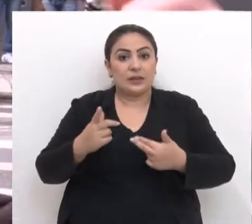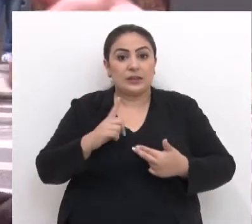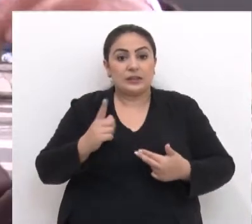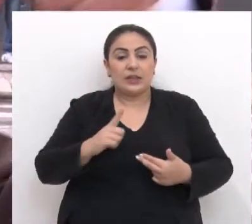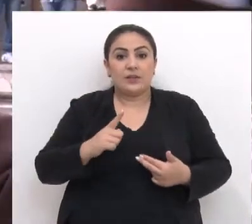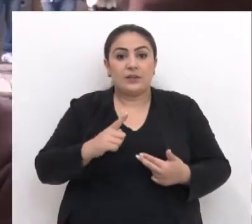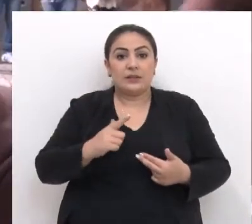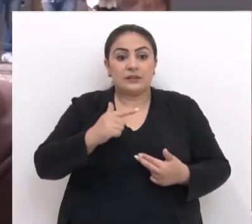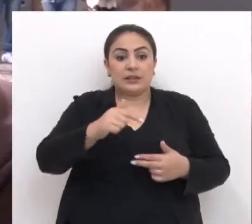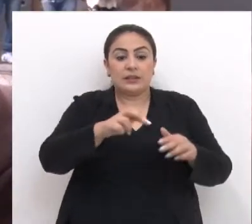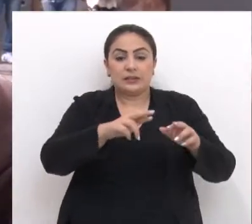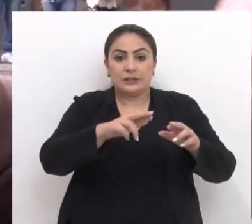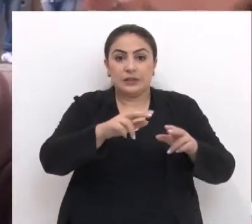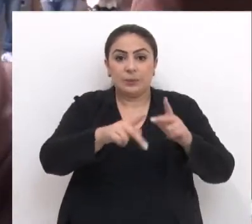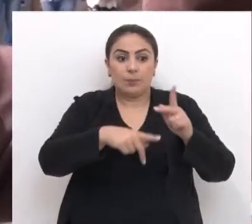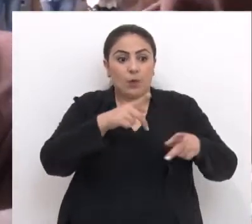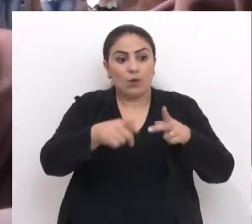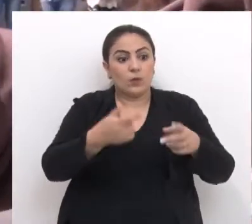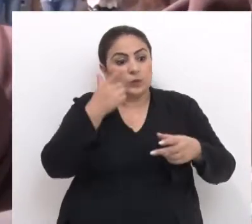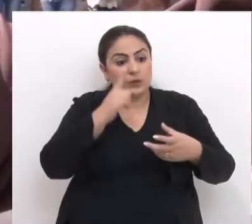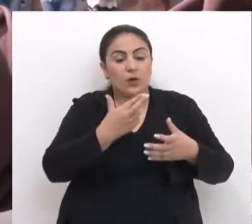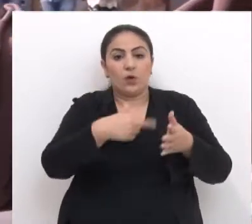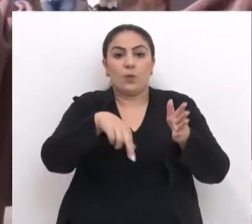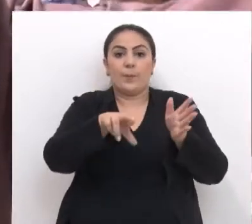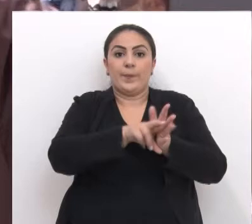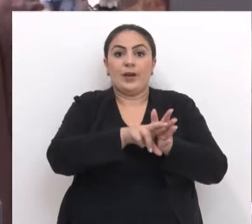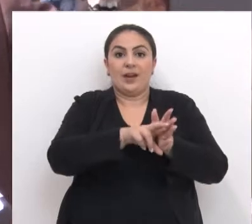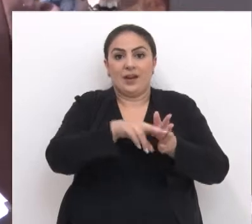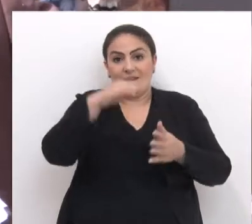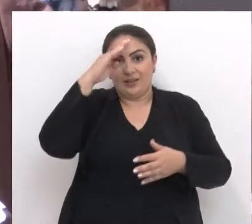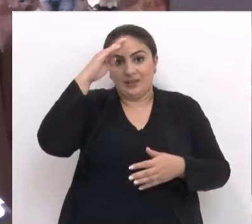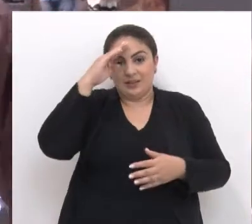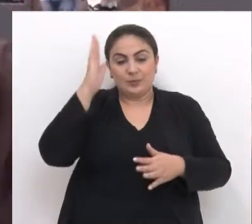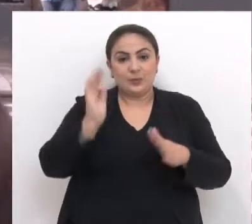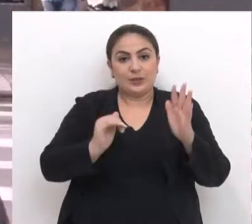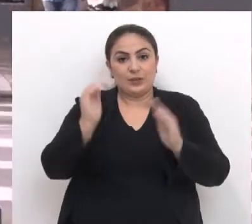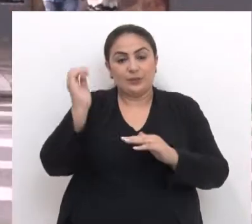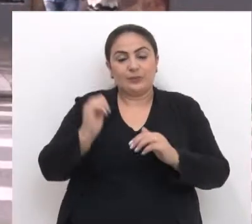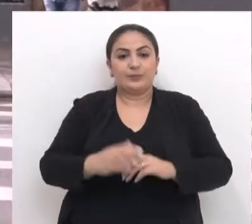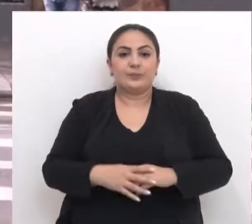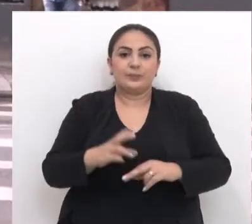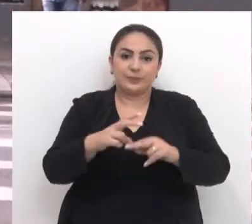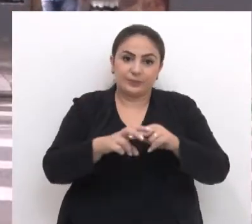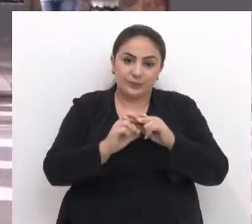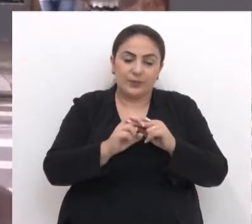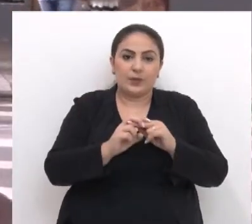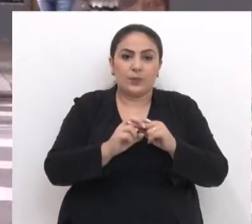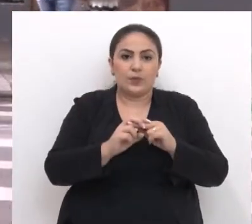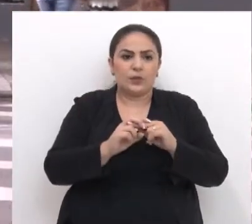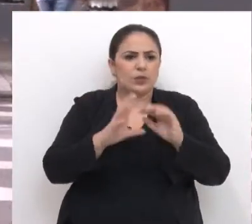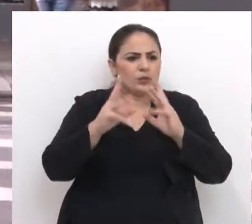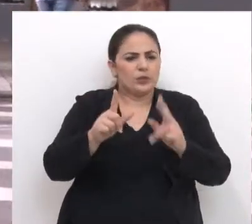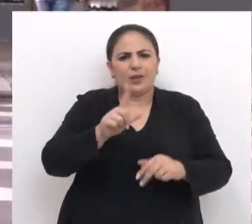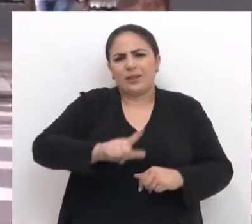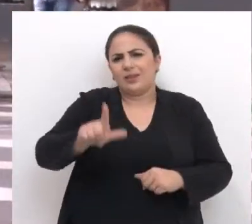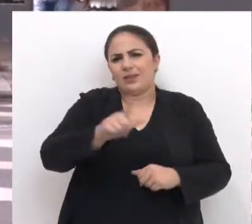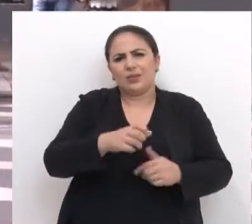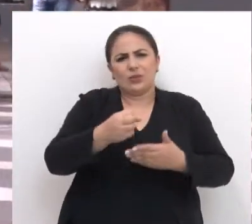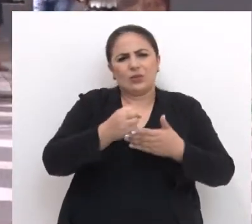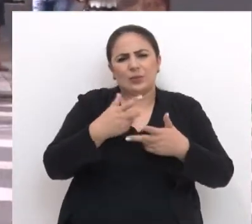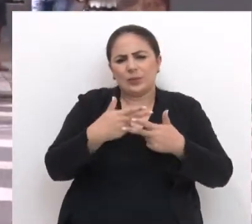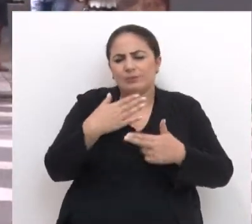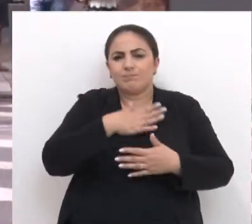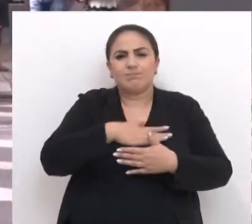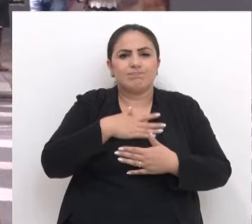enfrentaram, tomaram 7 povos das missões de volta do exército espanhol. Então a literatura